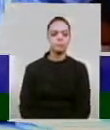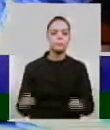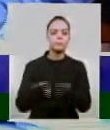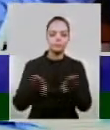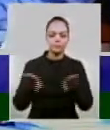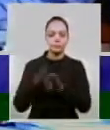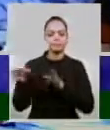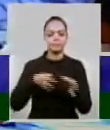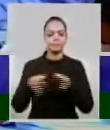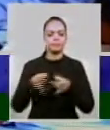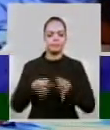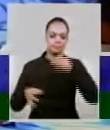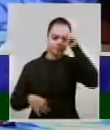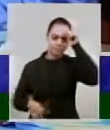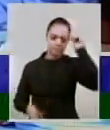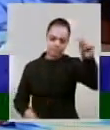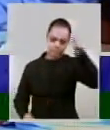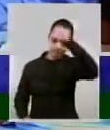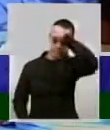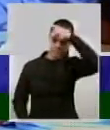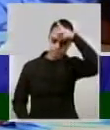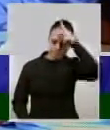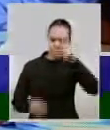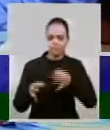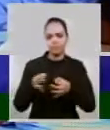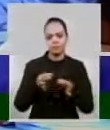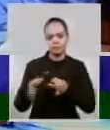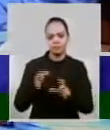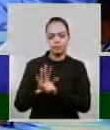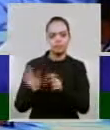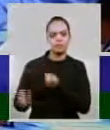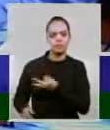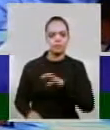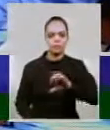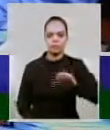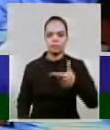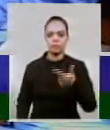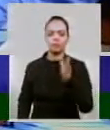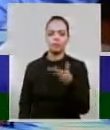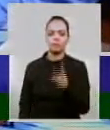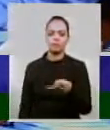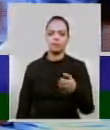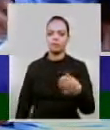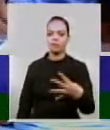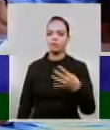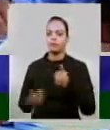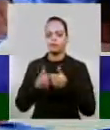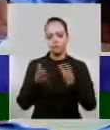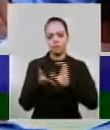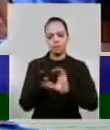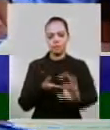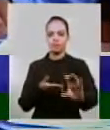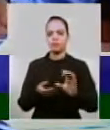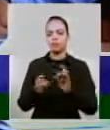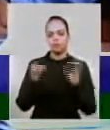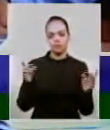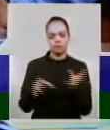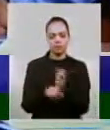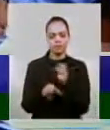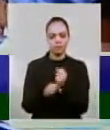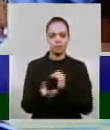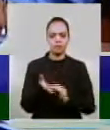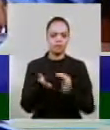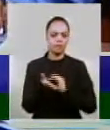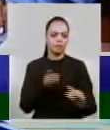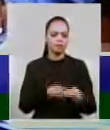Ainda, projeto do prefeito municipal, projeto de lei número 92 de 2014, que abre crédito especial no orçamento da